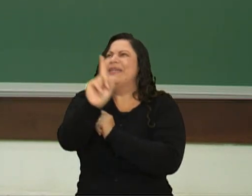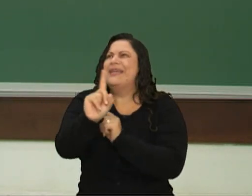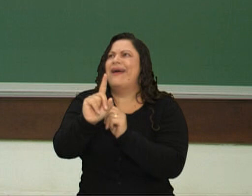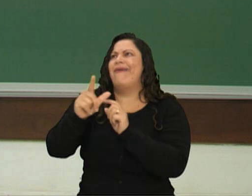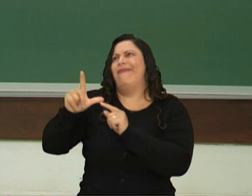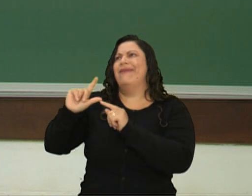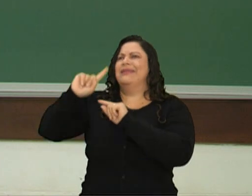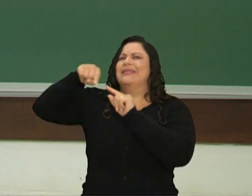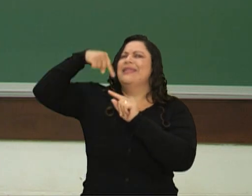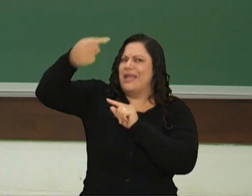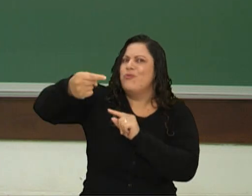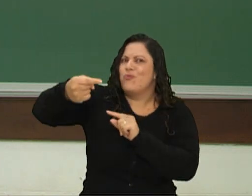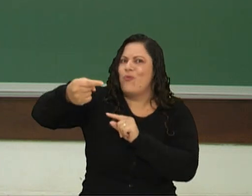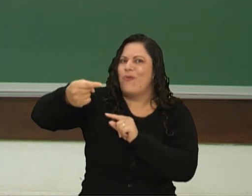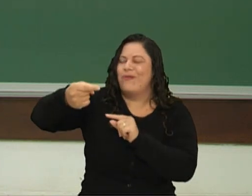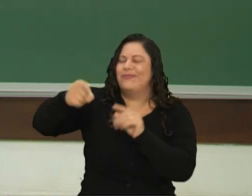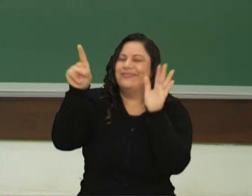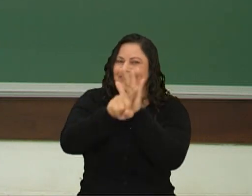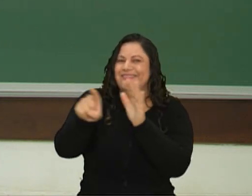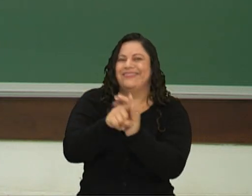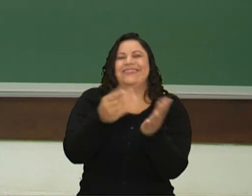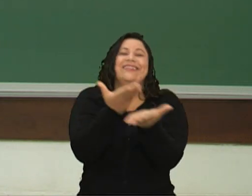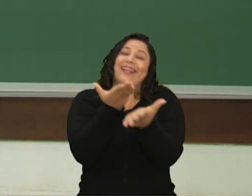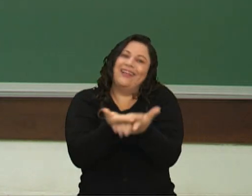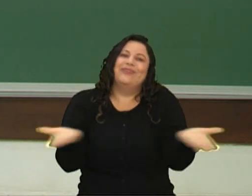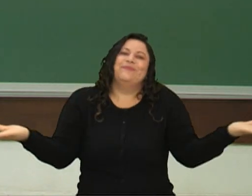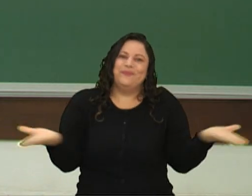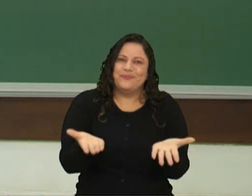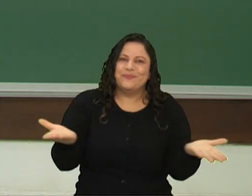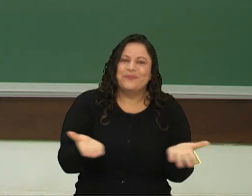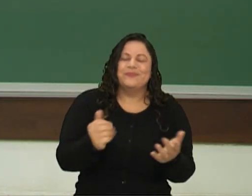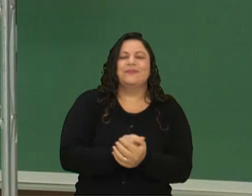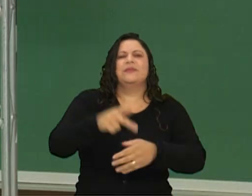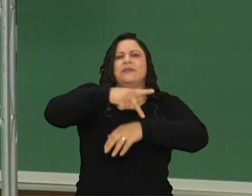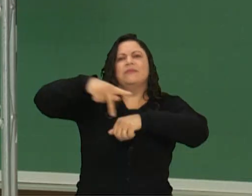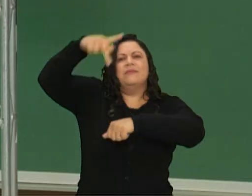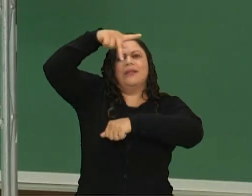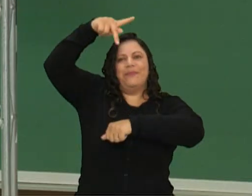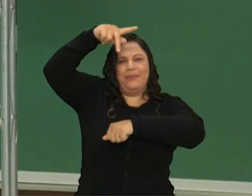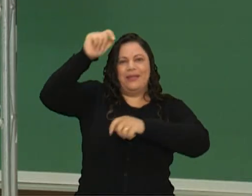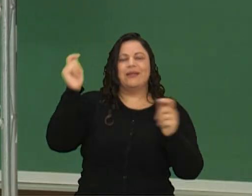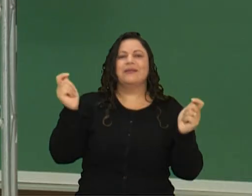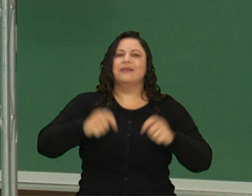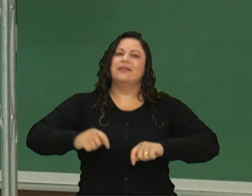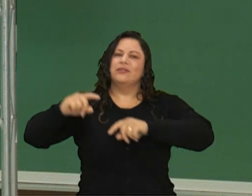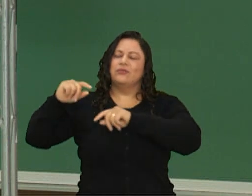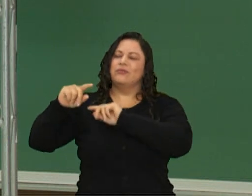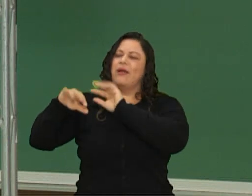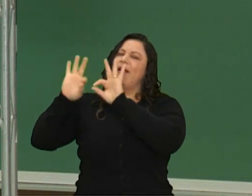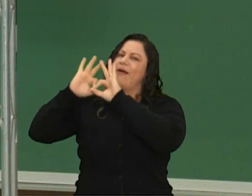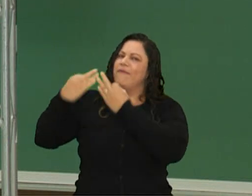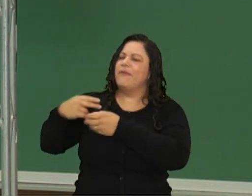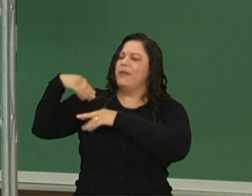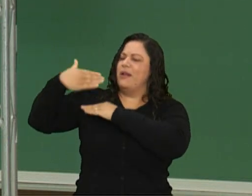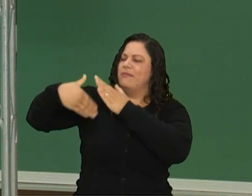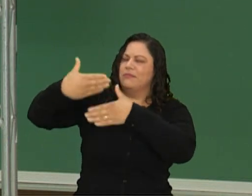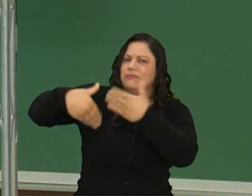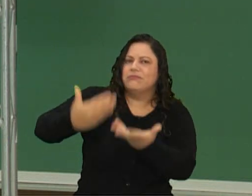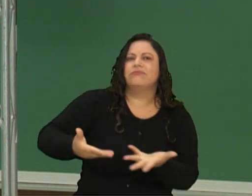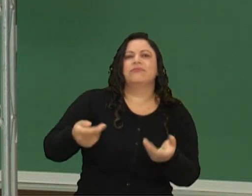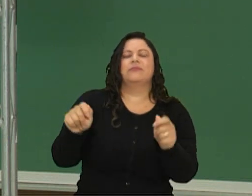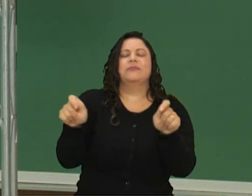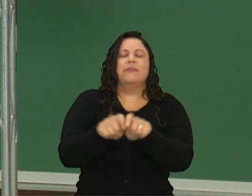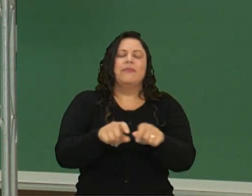penúltimo quiz da aula de hoje. Bom, na Páscoa, os descendentes de imigrantes ucranianos e poloneses, da